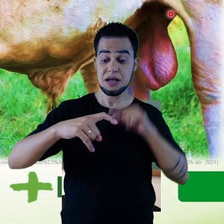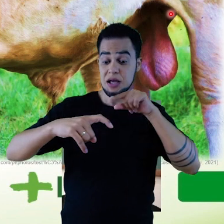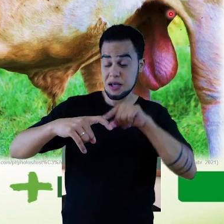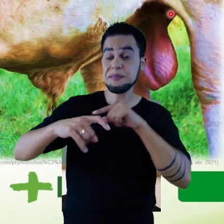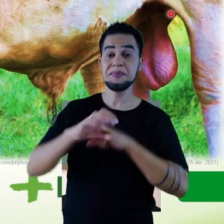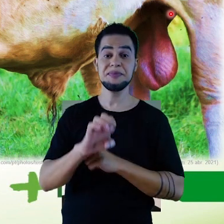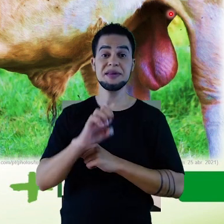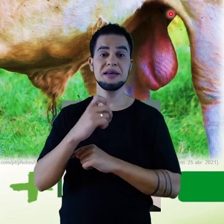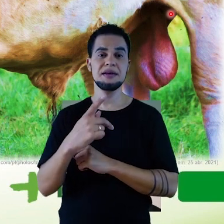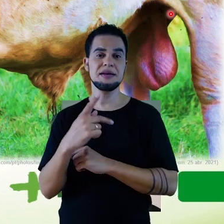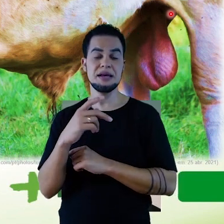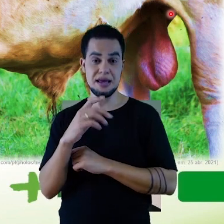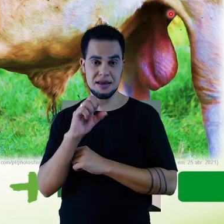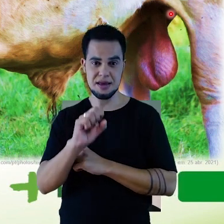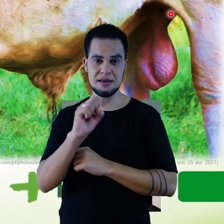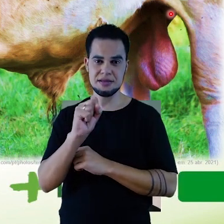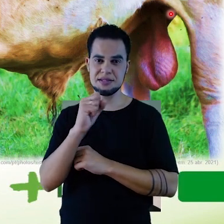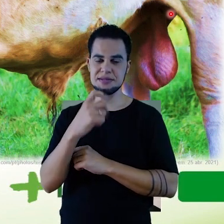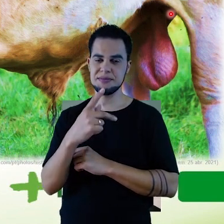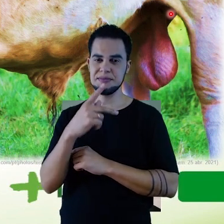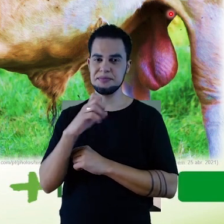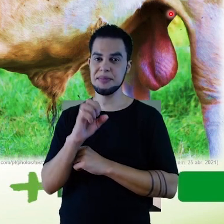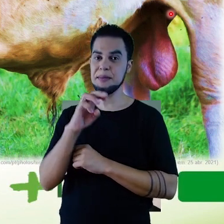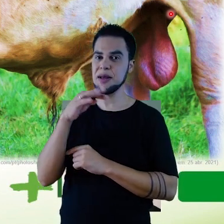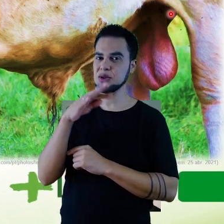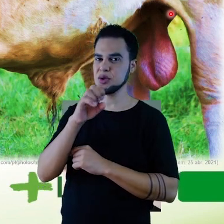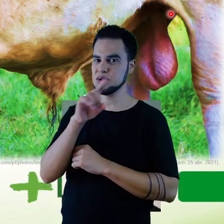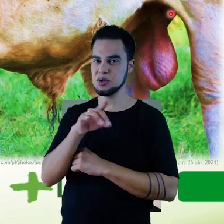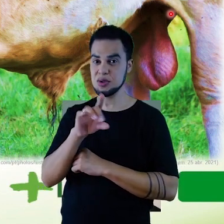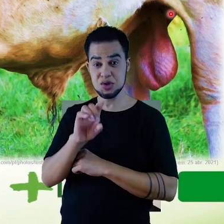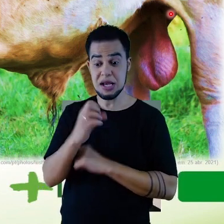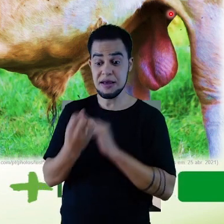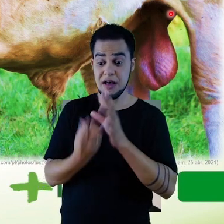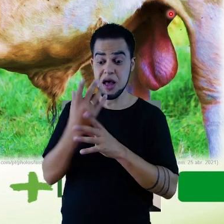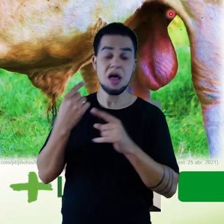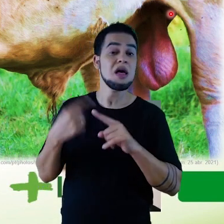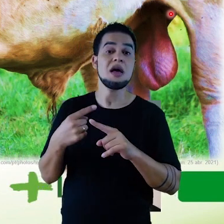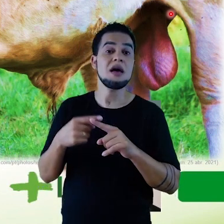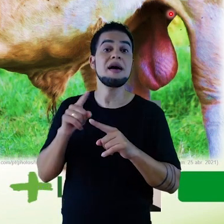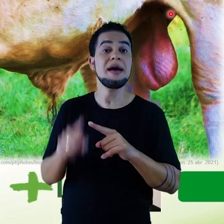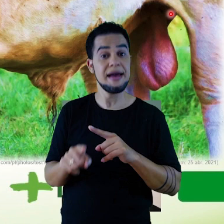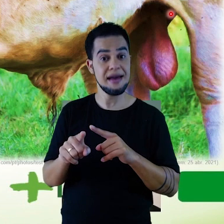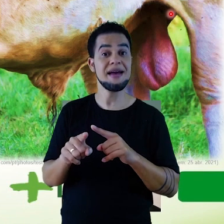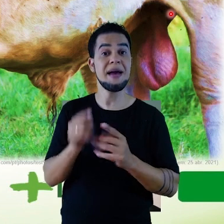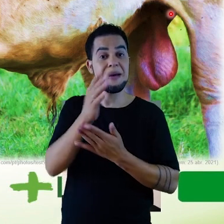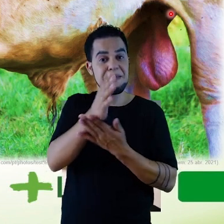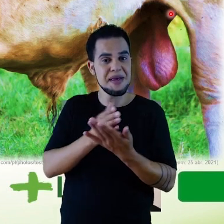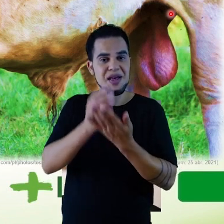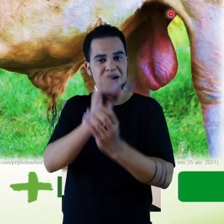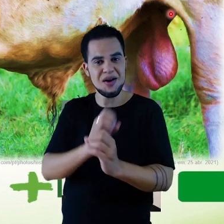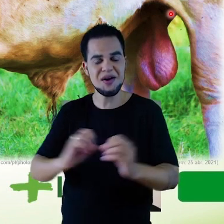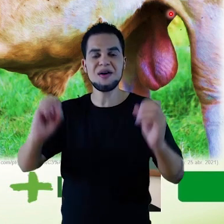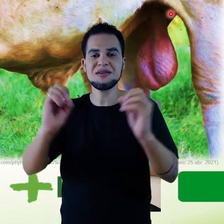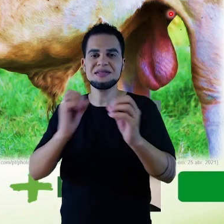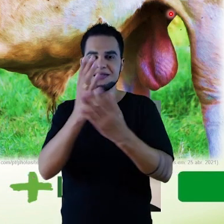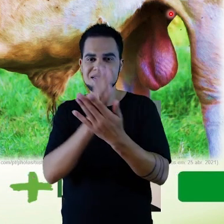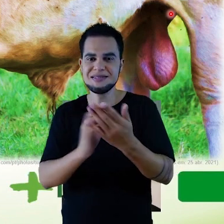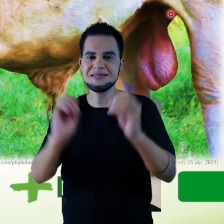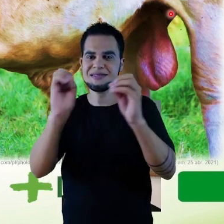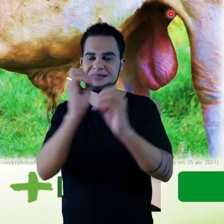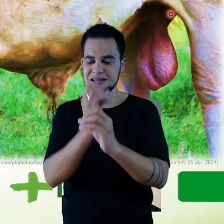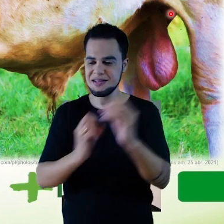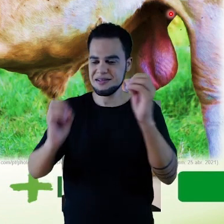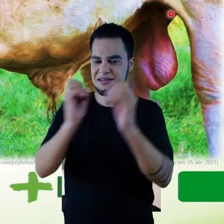O espermatozoide, ele vem por um processo chamado meiose. O espermatozoide é produzido